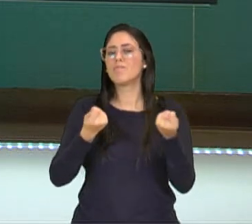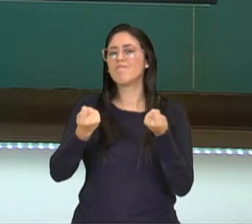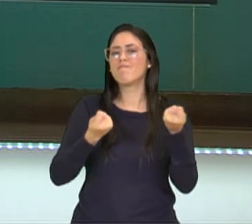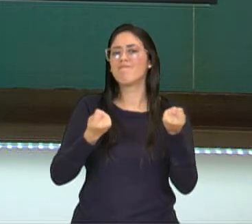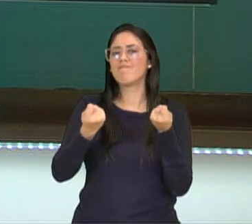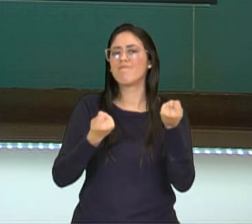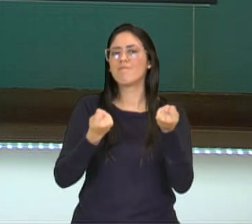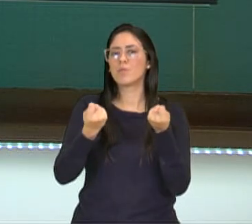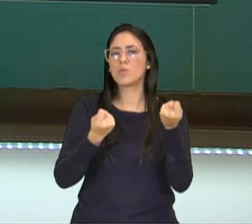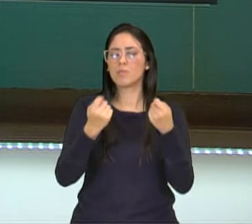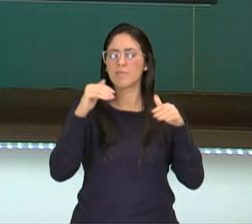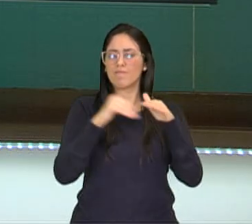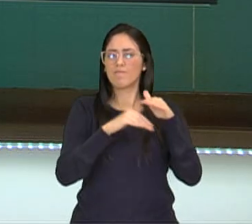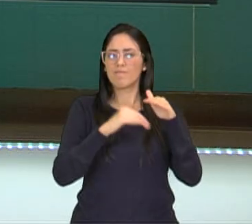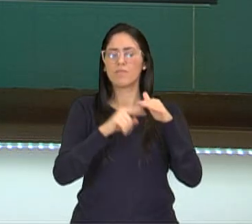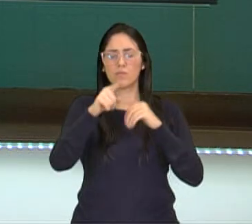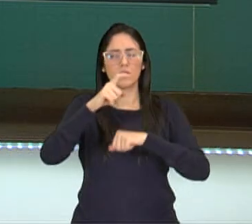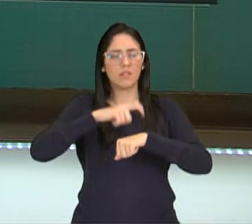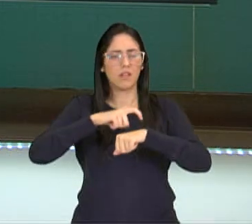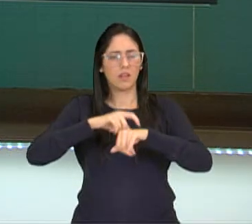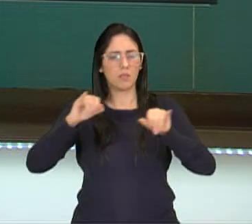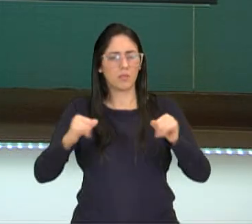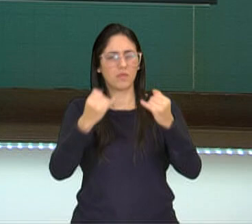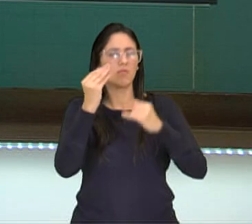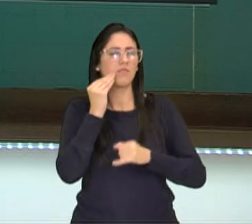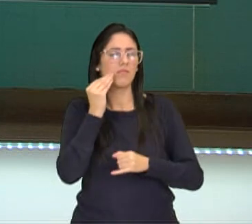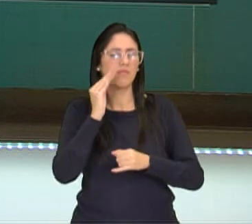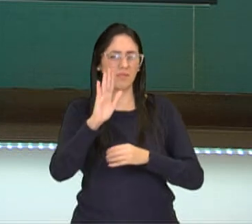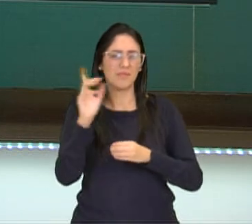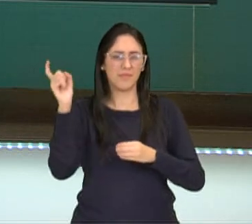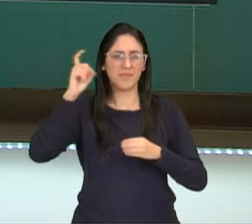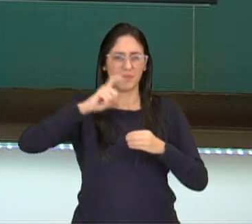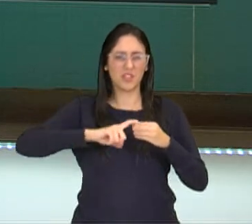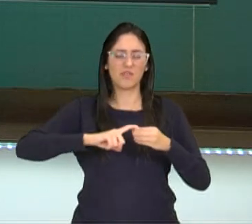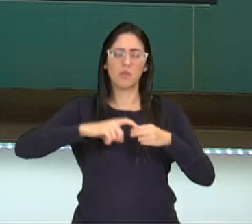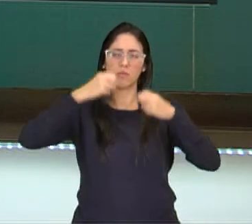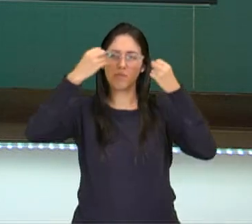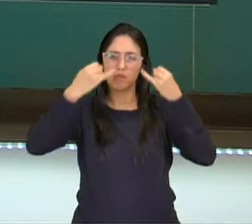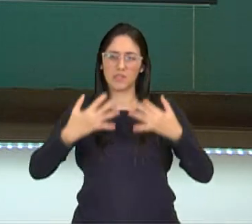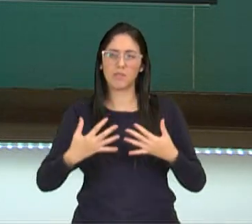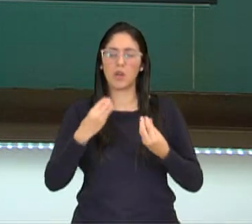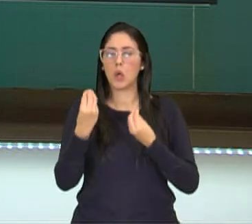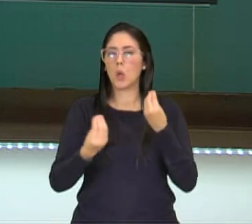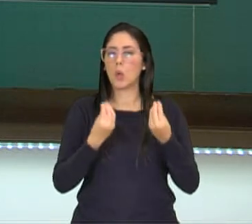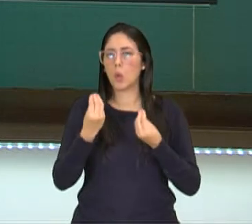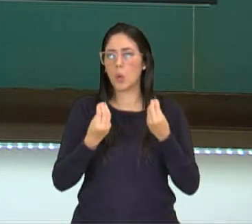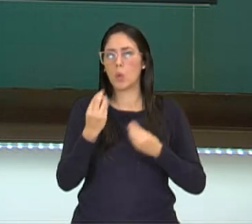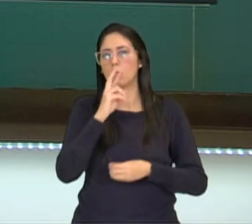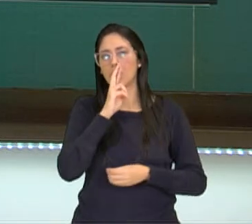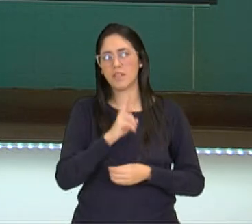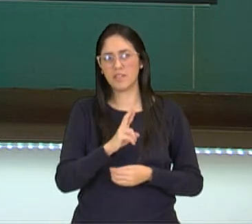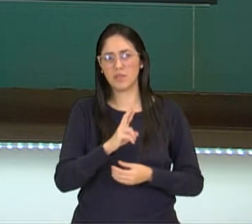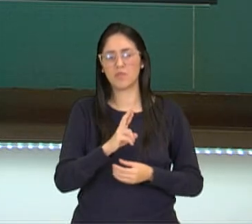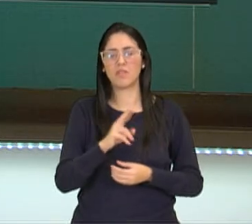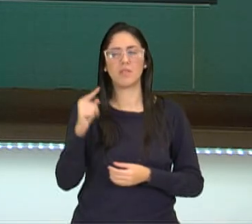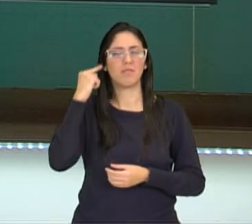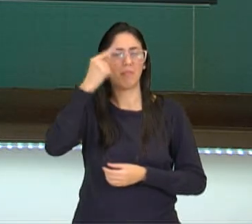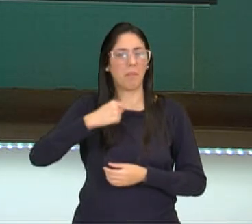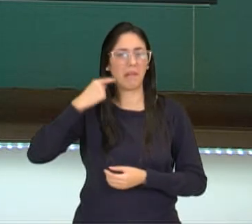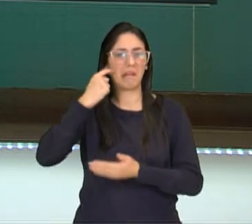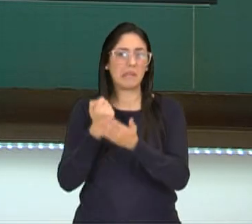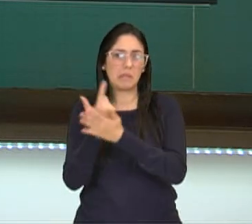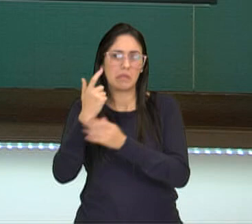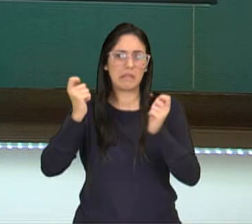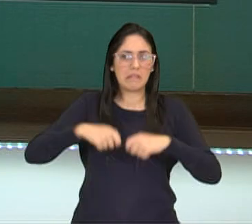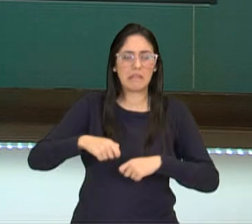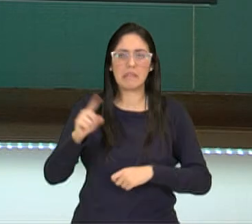economizando apenas com lanche. Vou dar um tempinho para vocês fazerem e já voltamos a discutir se esse caso já resolve o problema do pneu da